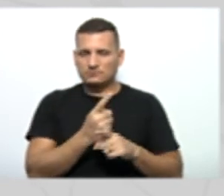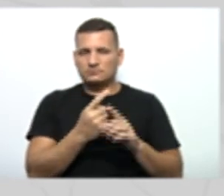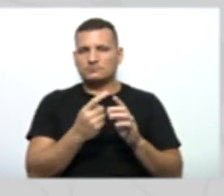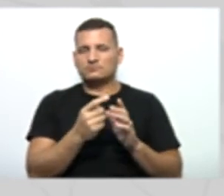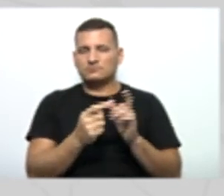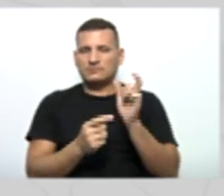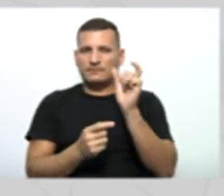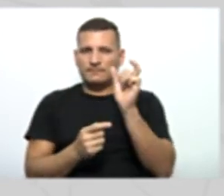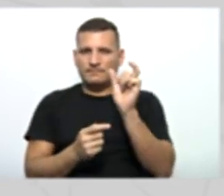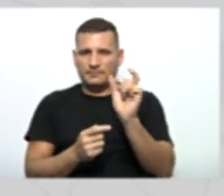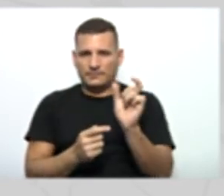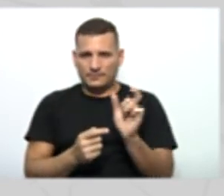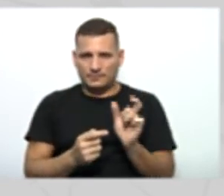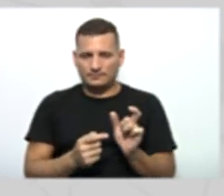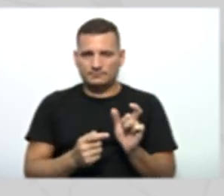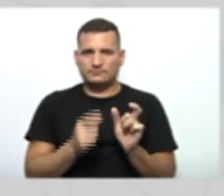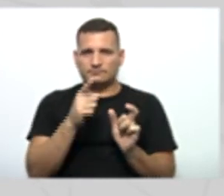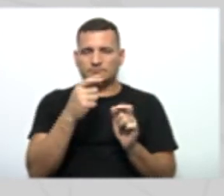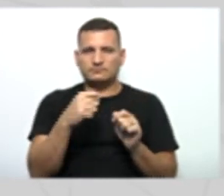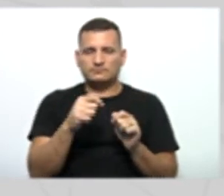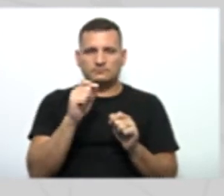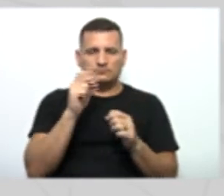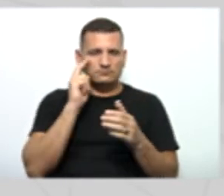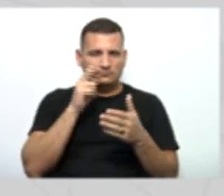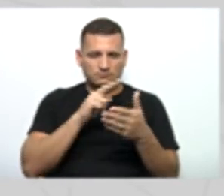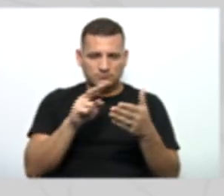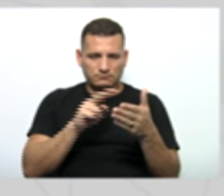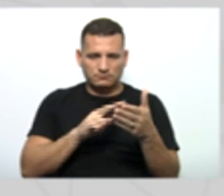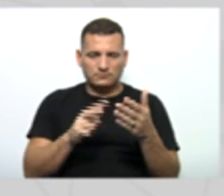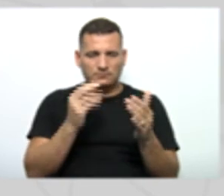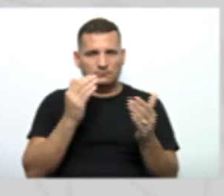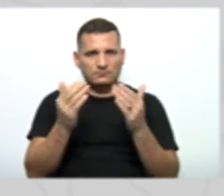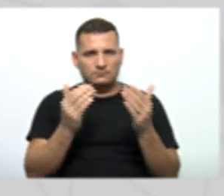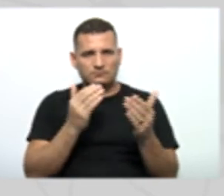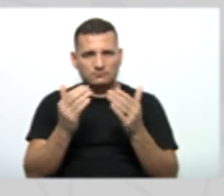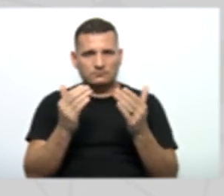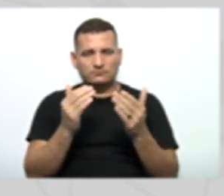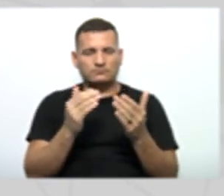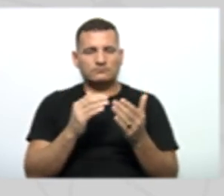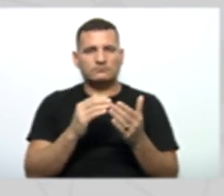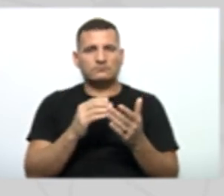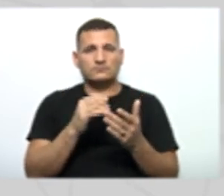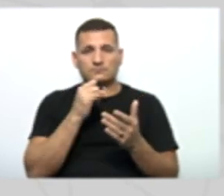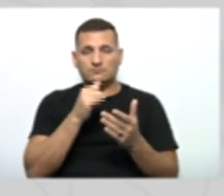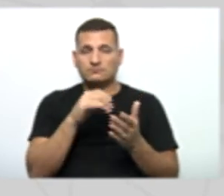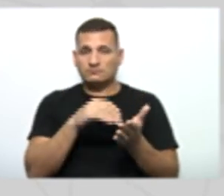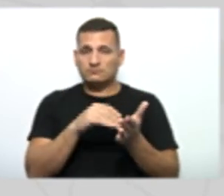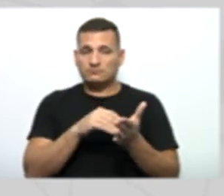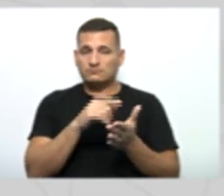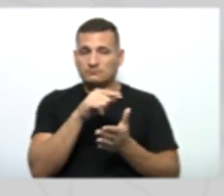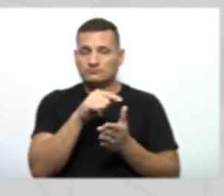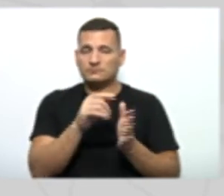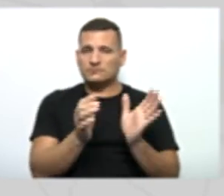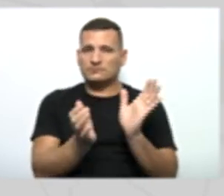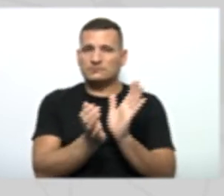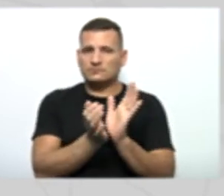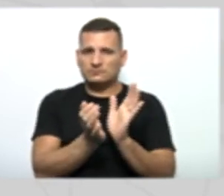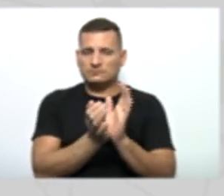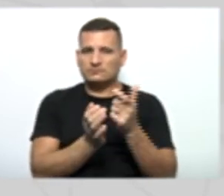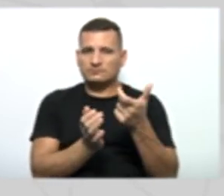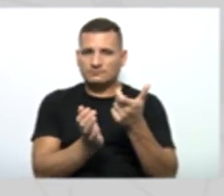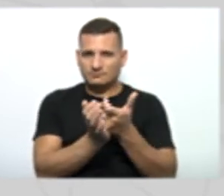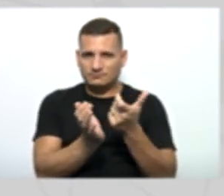aqui, você precisou interpretar, analisar. E se faltar uma dessas classes aí, ó, no seu